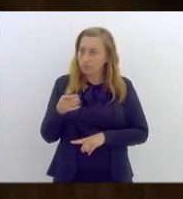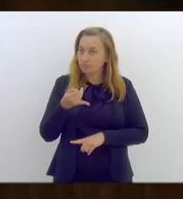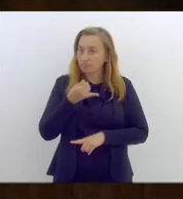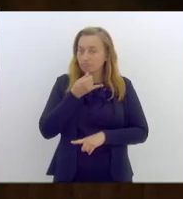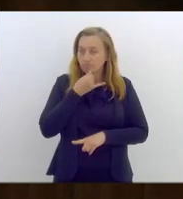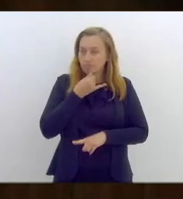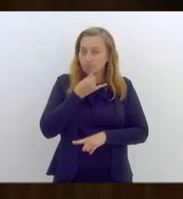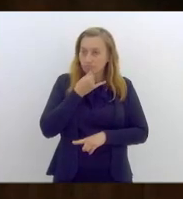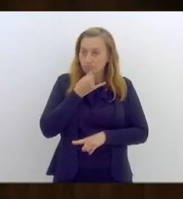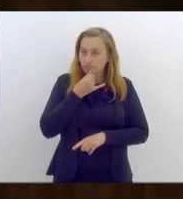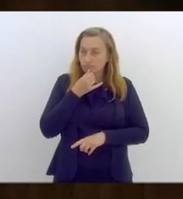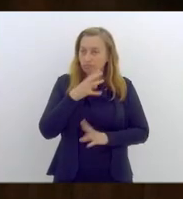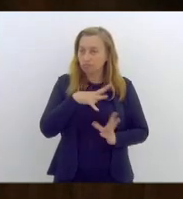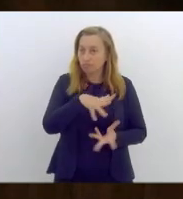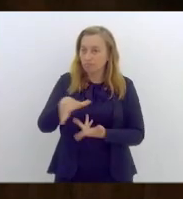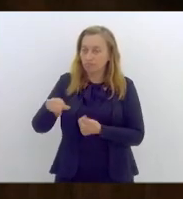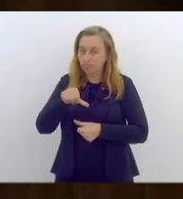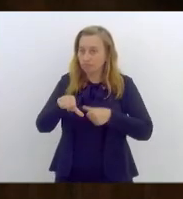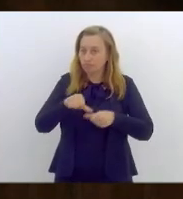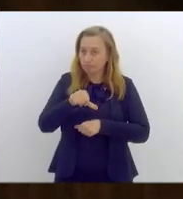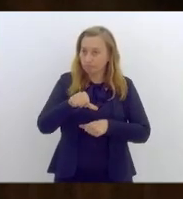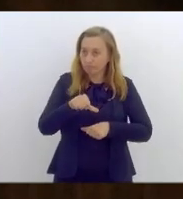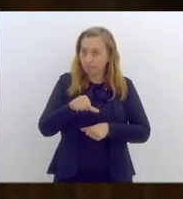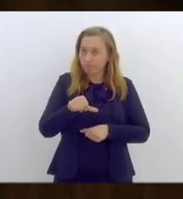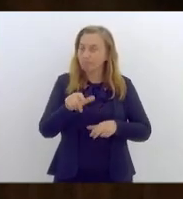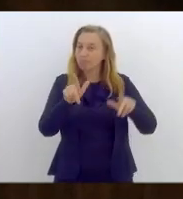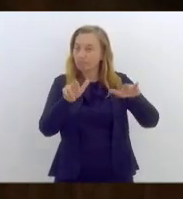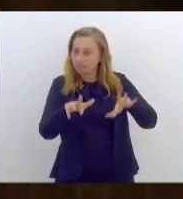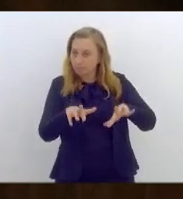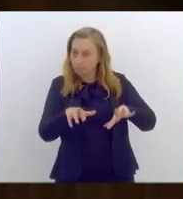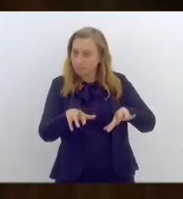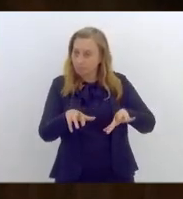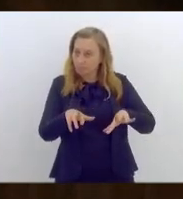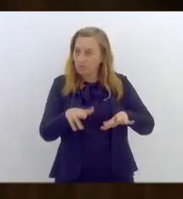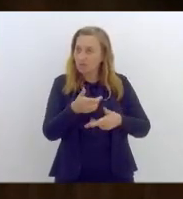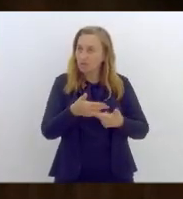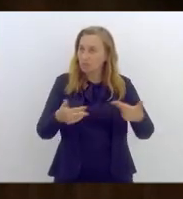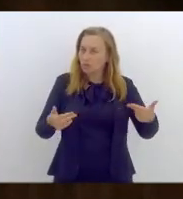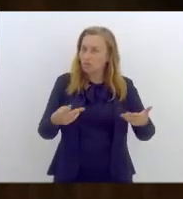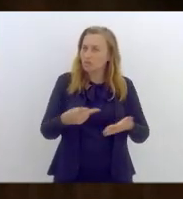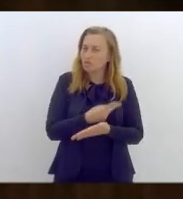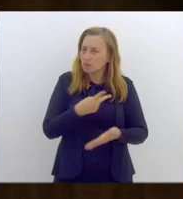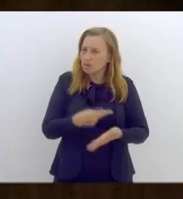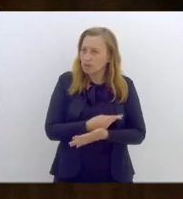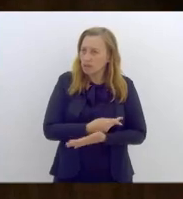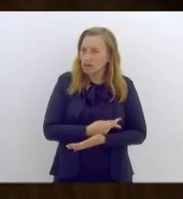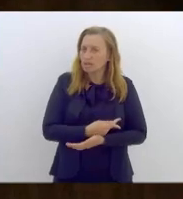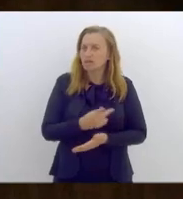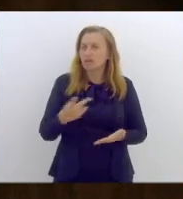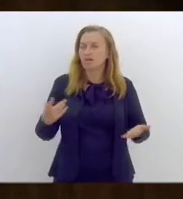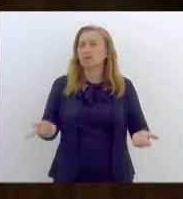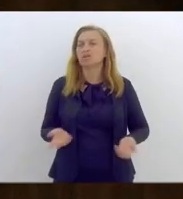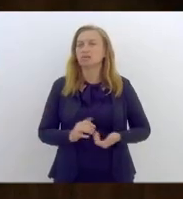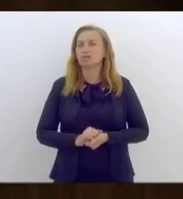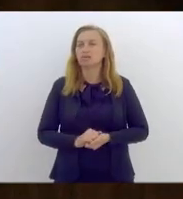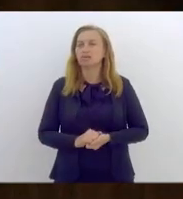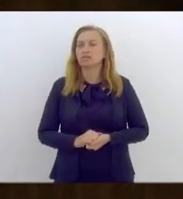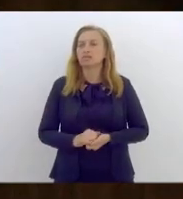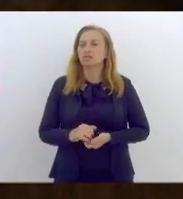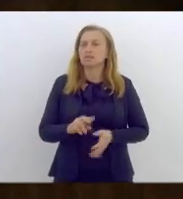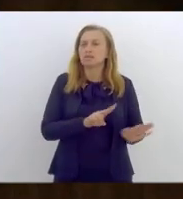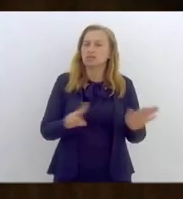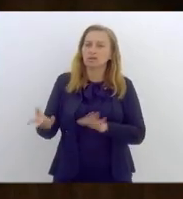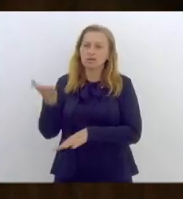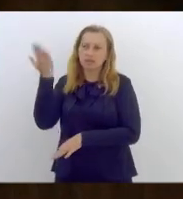o mundo mudou o mundo tá diferente tem coisas absurdas acontecendo semana passada mataram